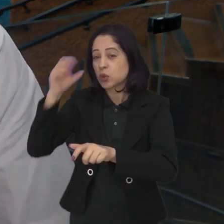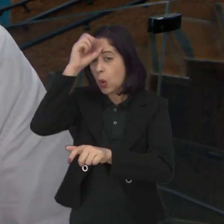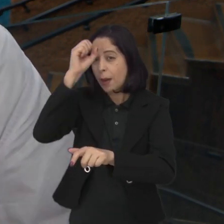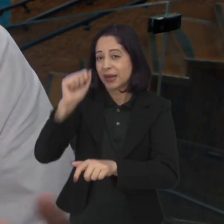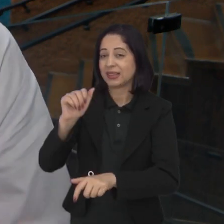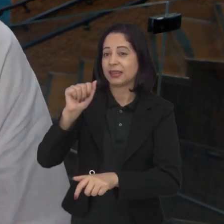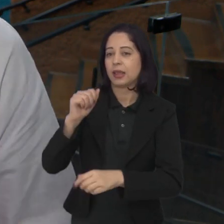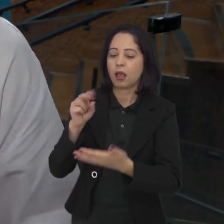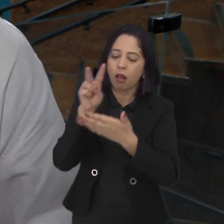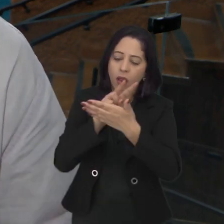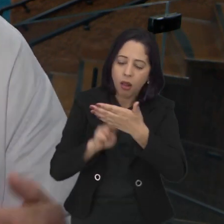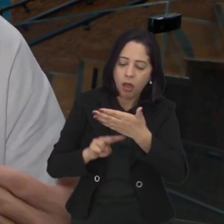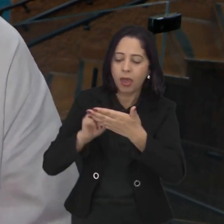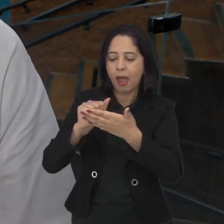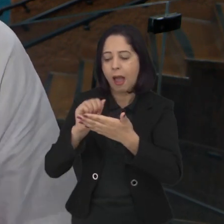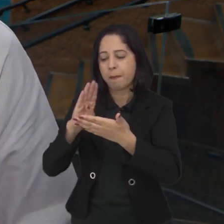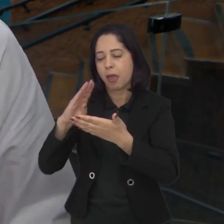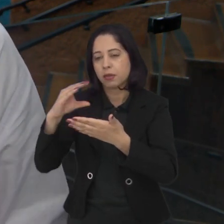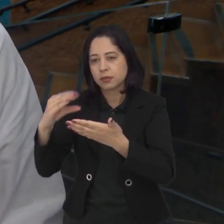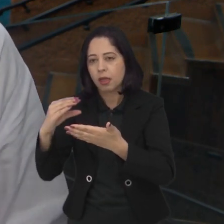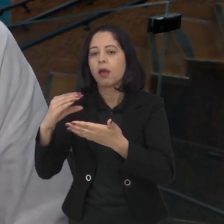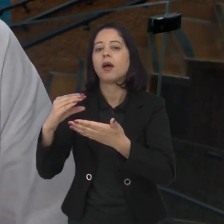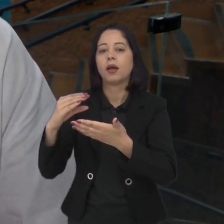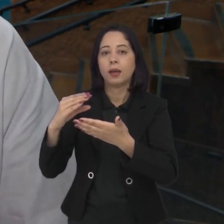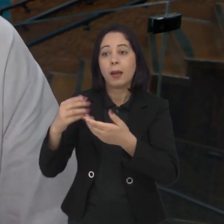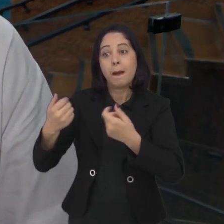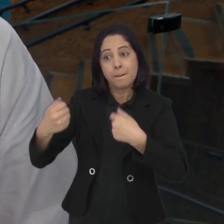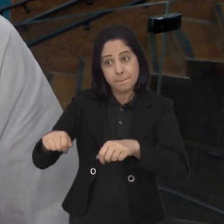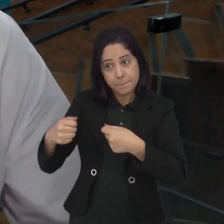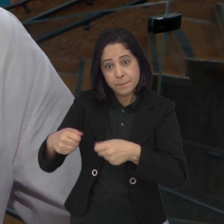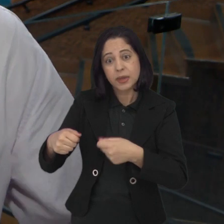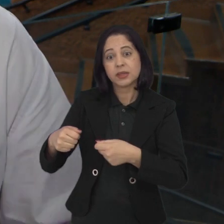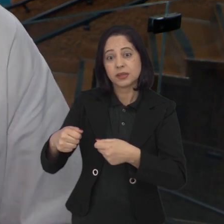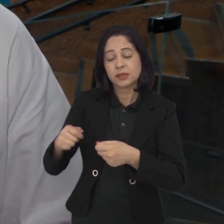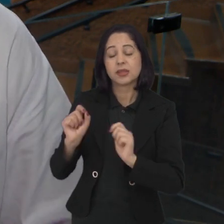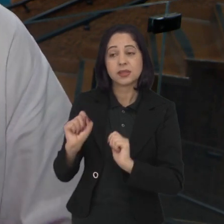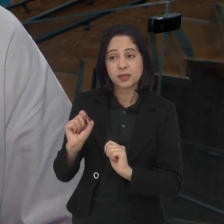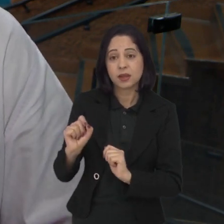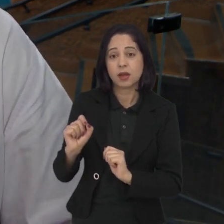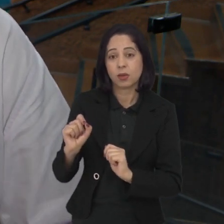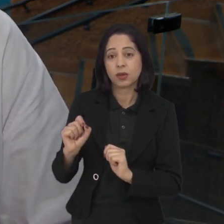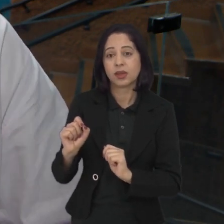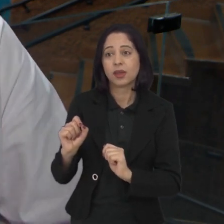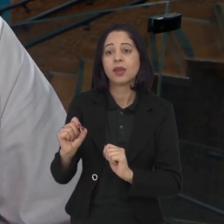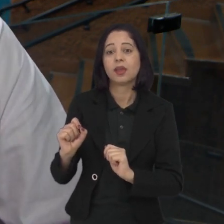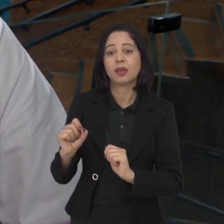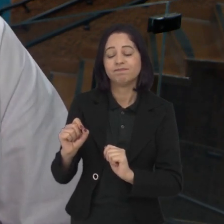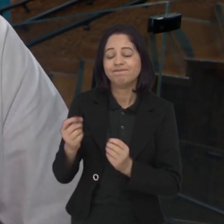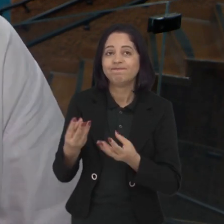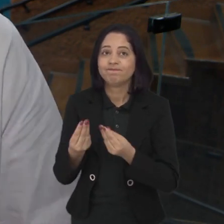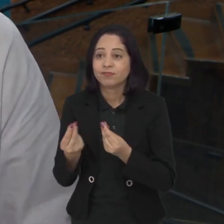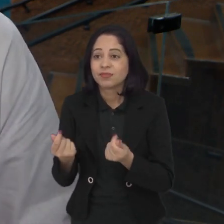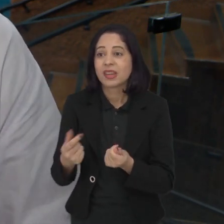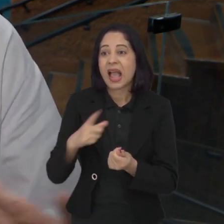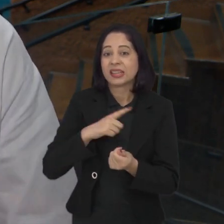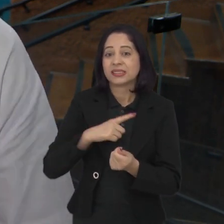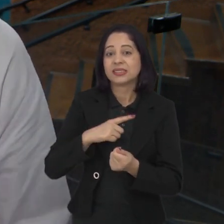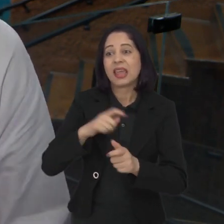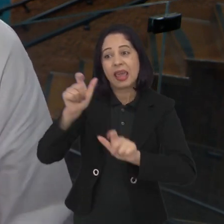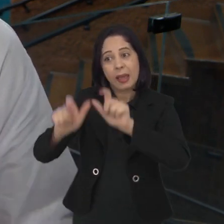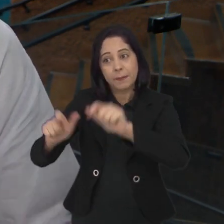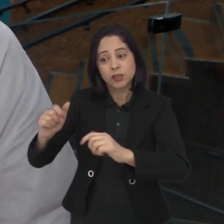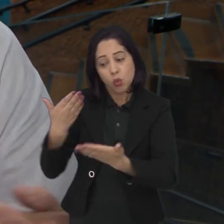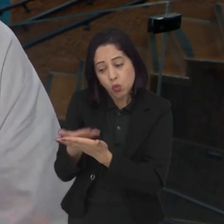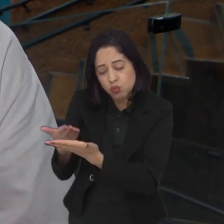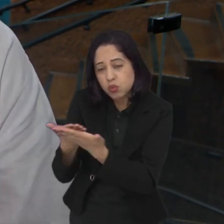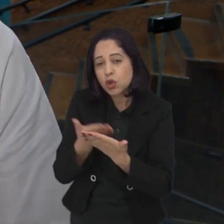As empresas como a Tecelagem estava aqui em São José, então precisava de um mercado, de um público